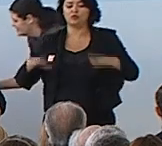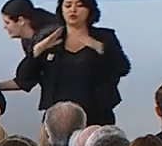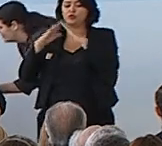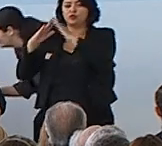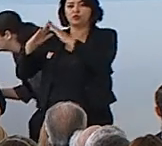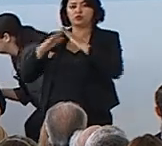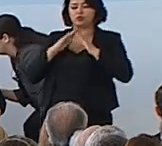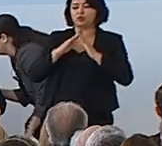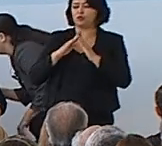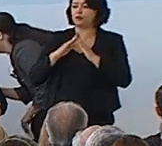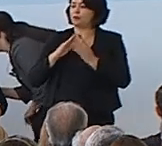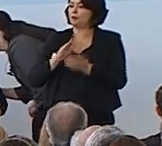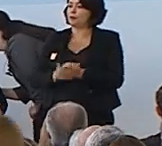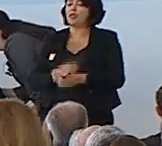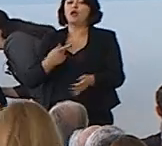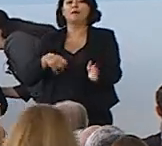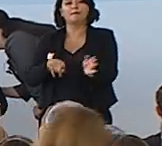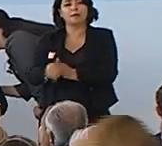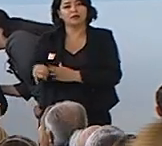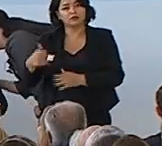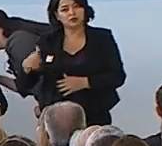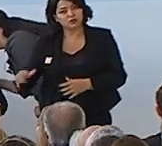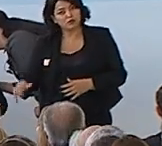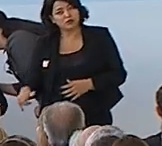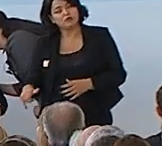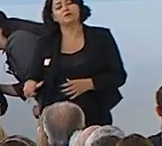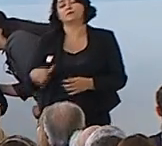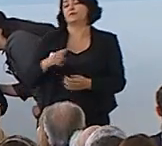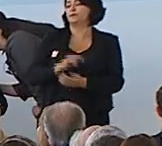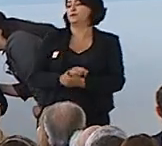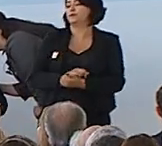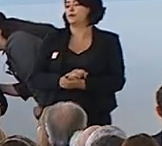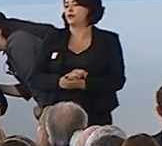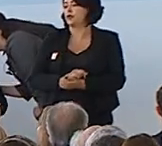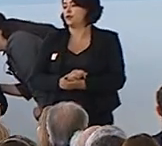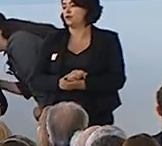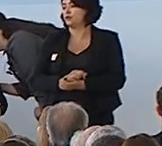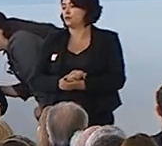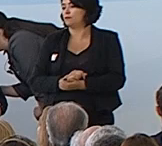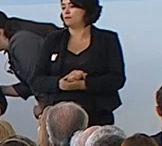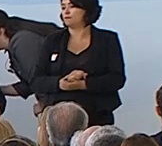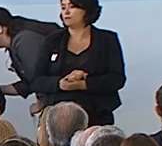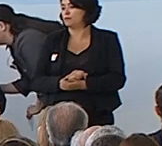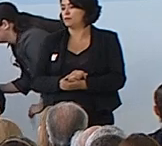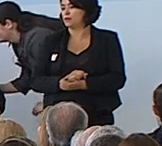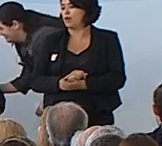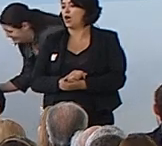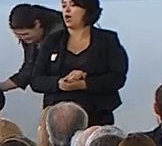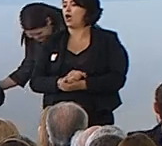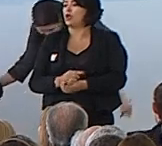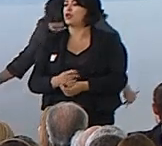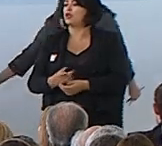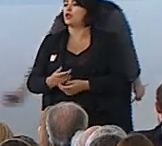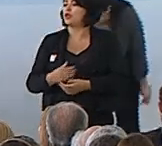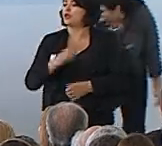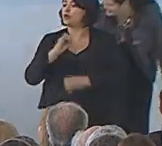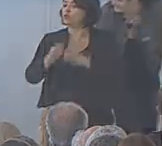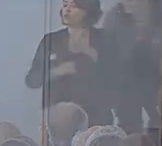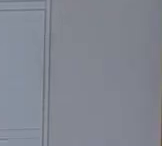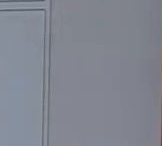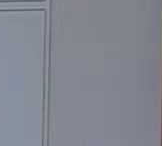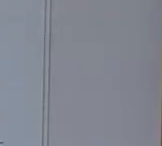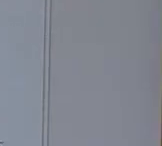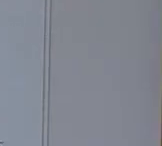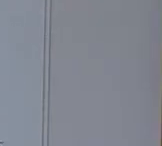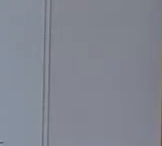temporária apareceu a pergunta do imóvel onde ela tá instalada não baixa o risco ou